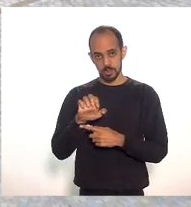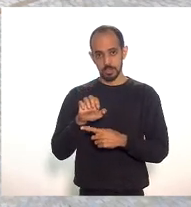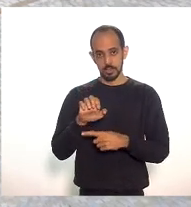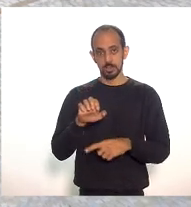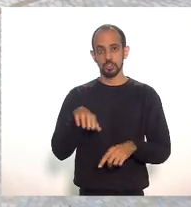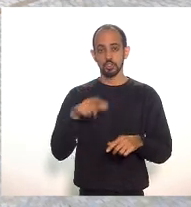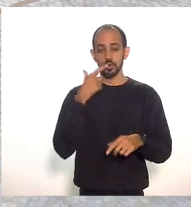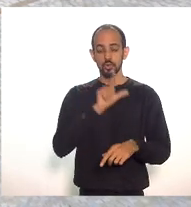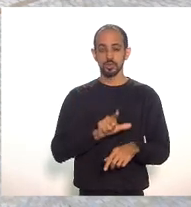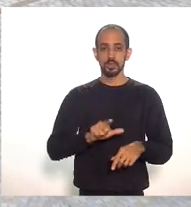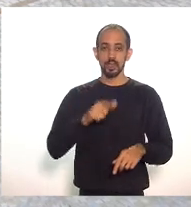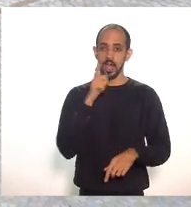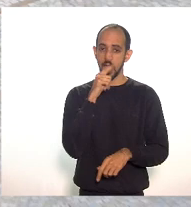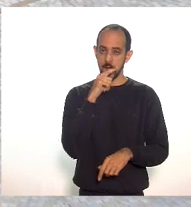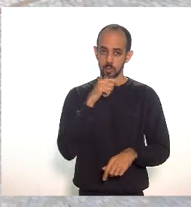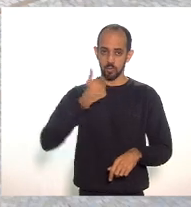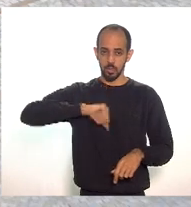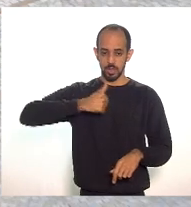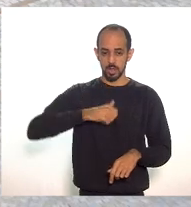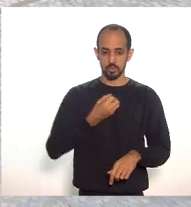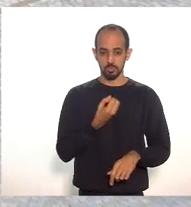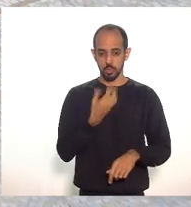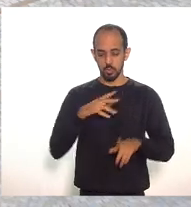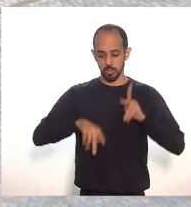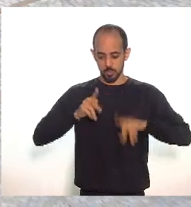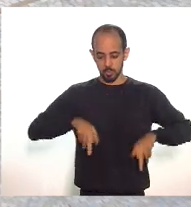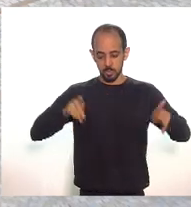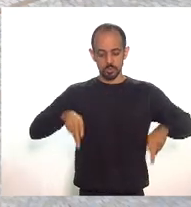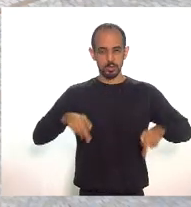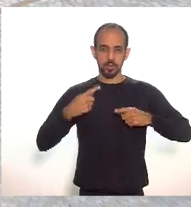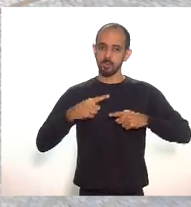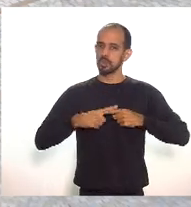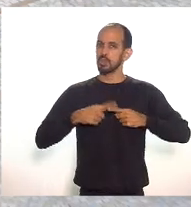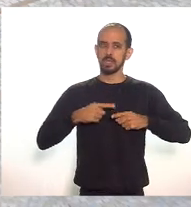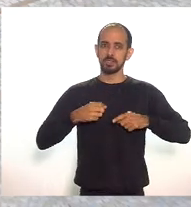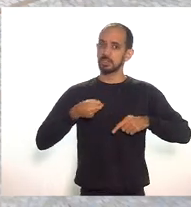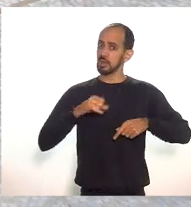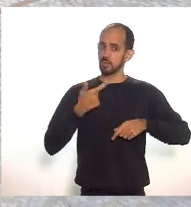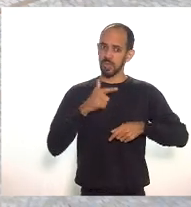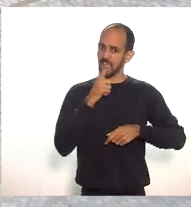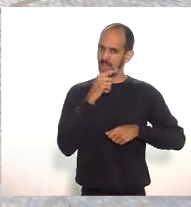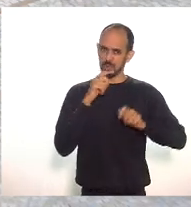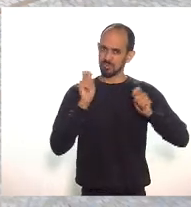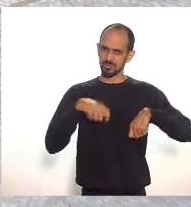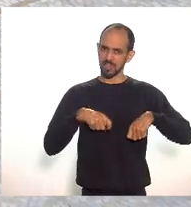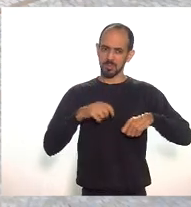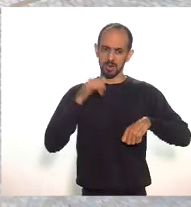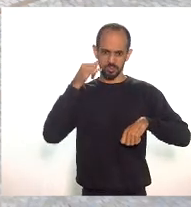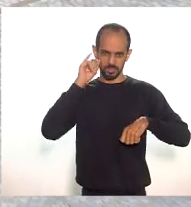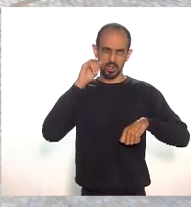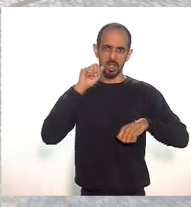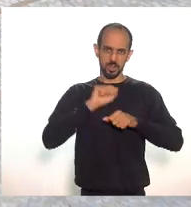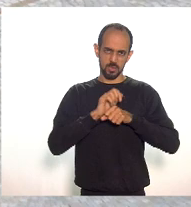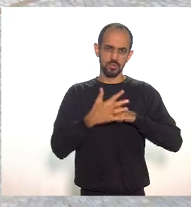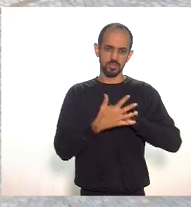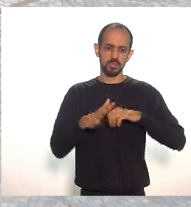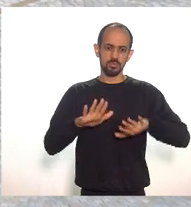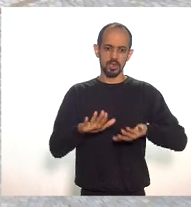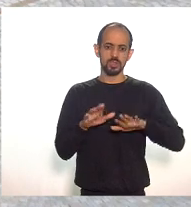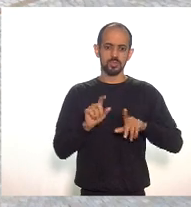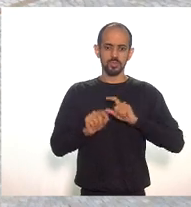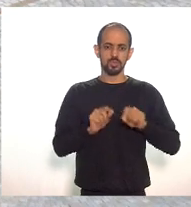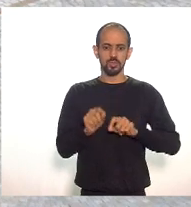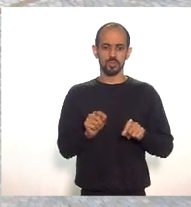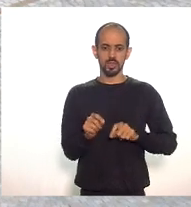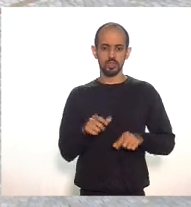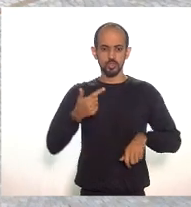de boa qualidade para a população que sem a você não tem como combater o convívio E mais uma vez resultado da cigana parabenizar O playboy porque